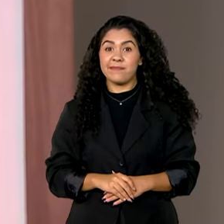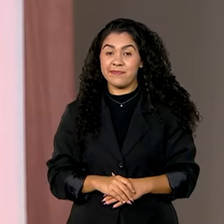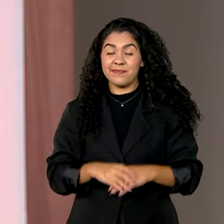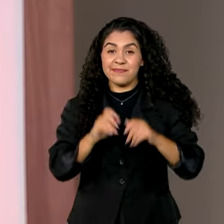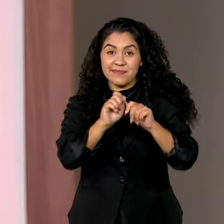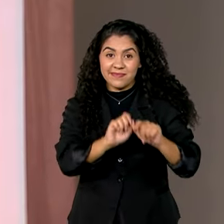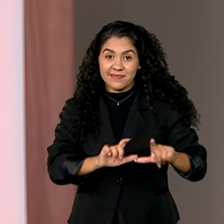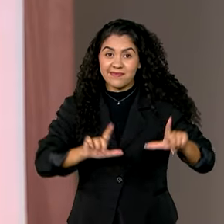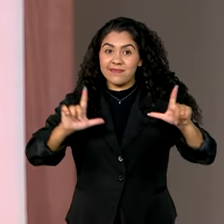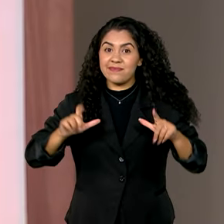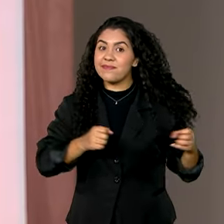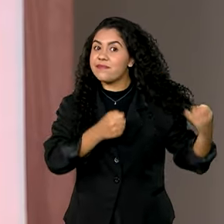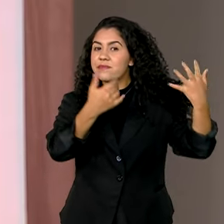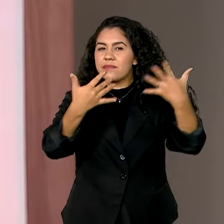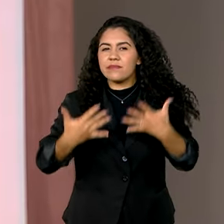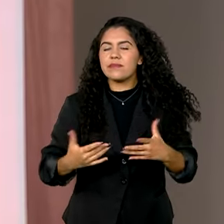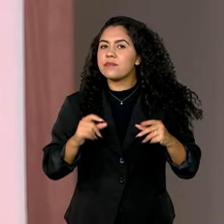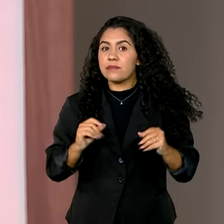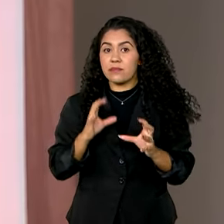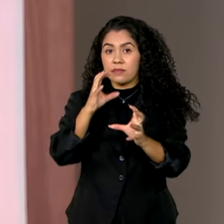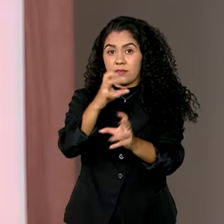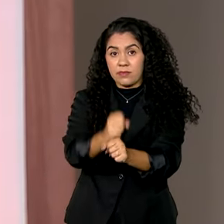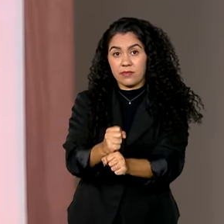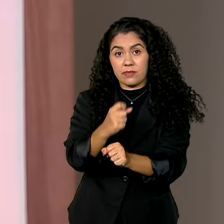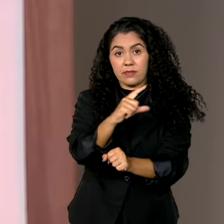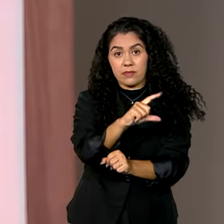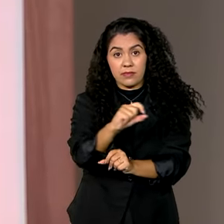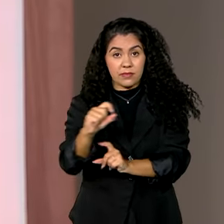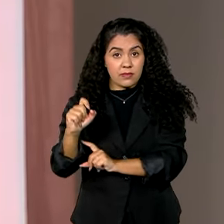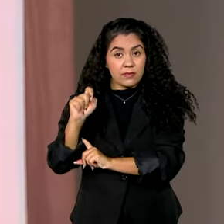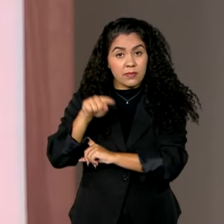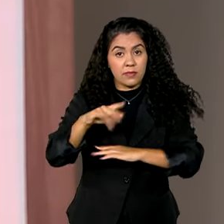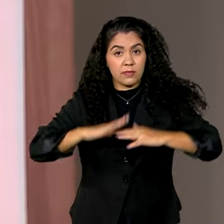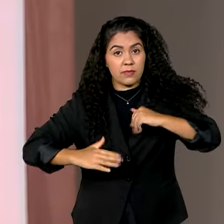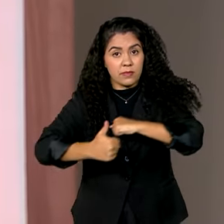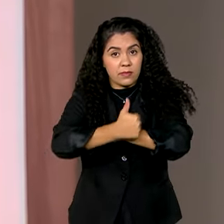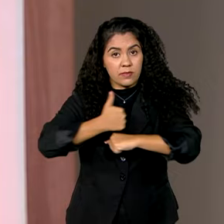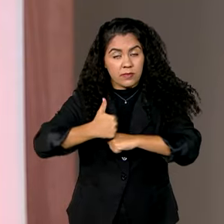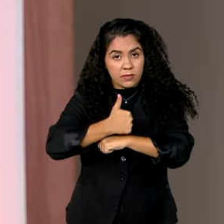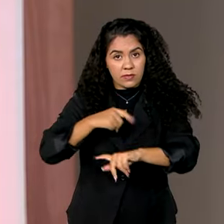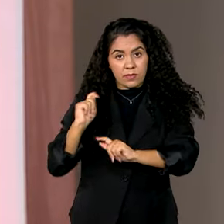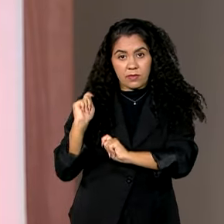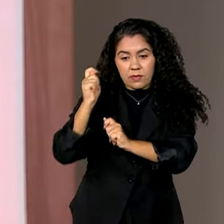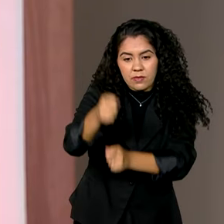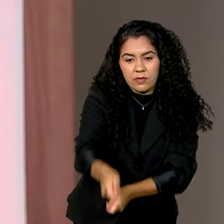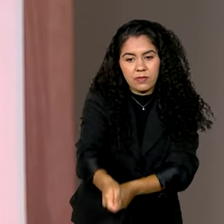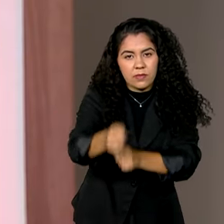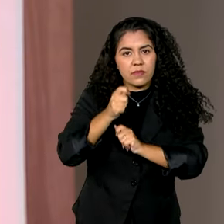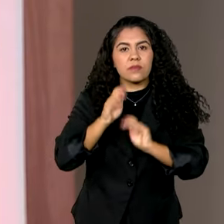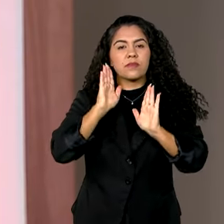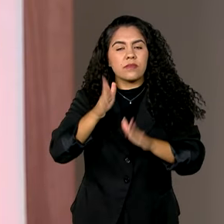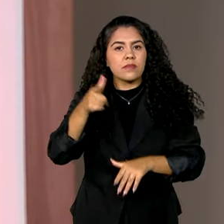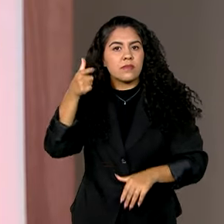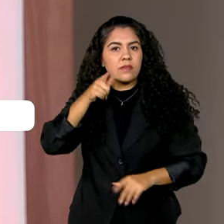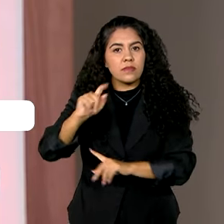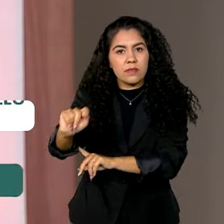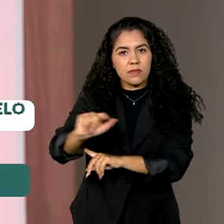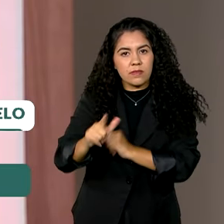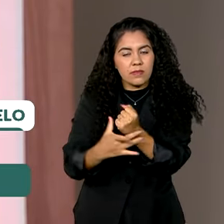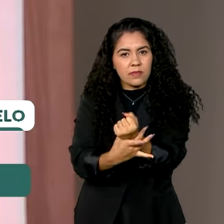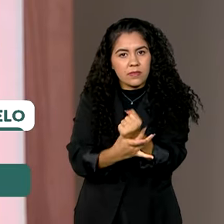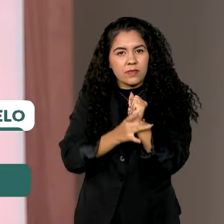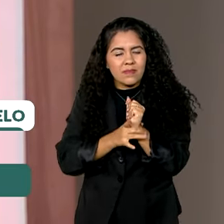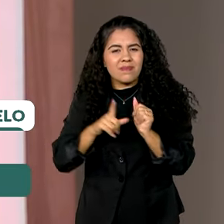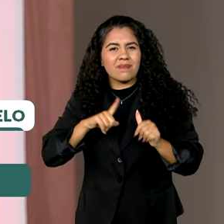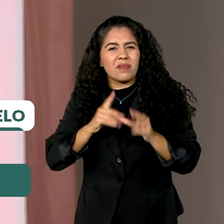Estamos de volta. E olha, 100 mil pescadores que já receberam seguro defeso na região norte e foram prejudicados pela